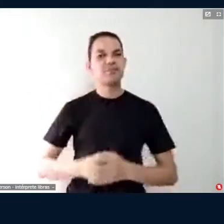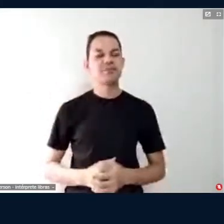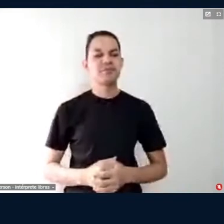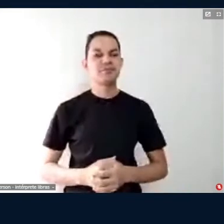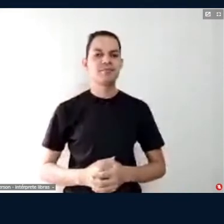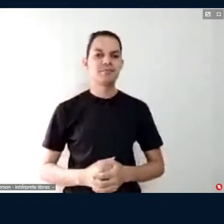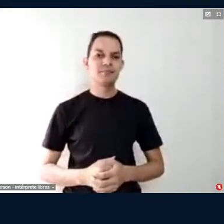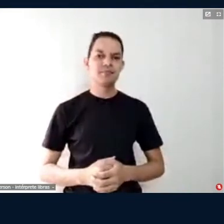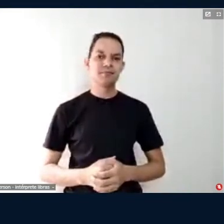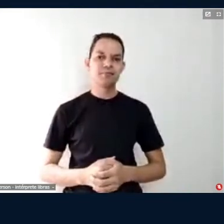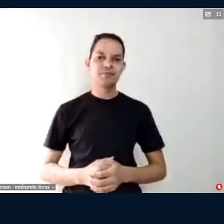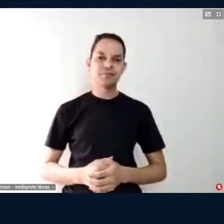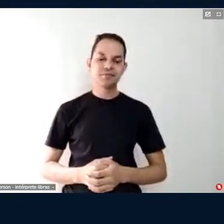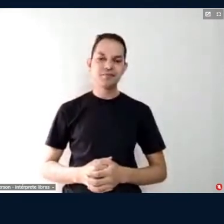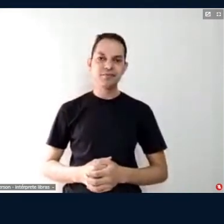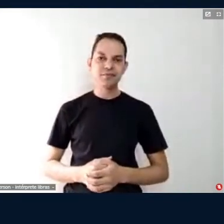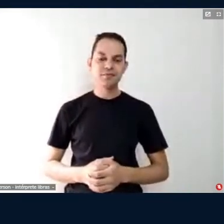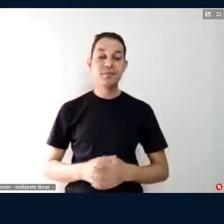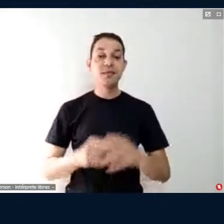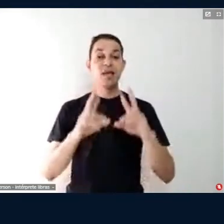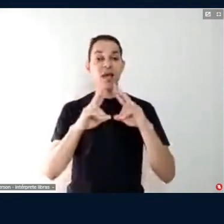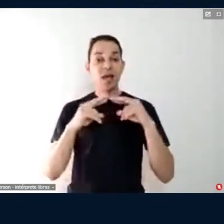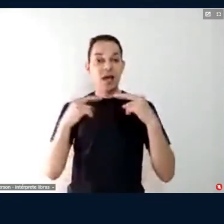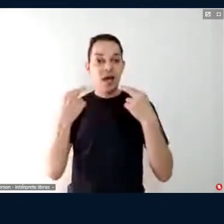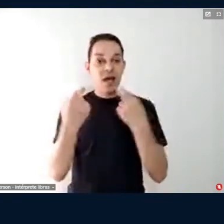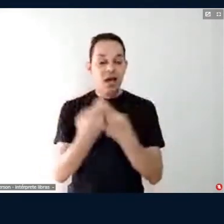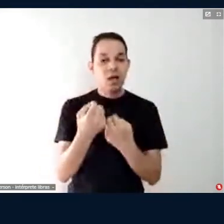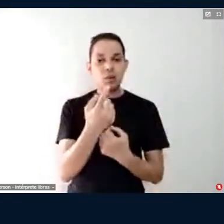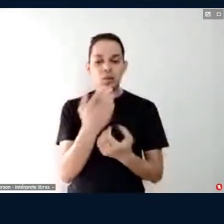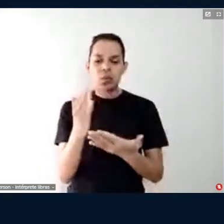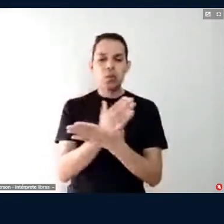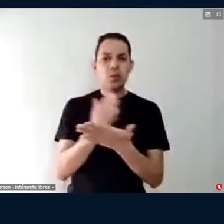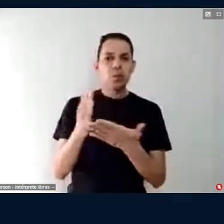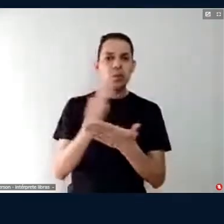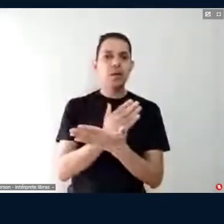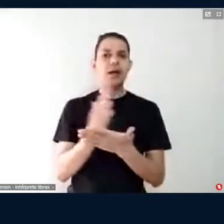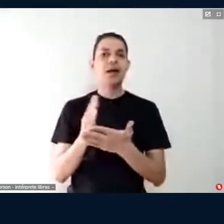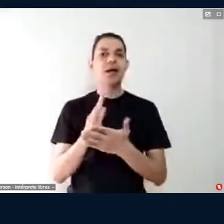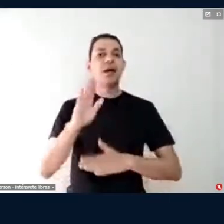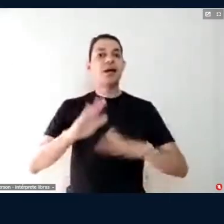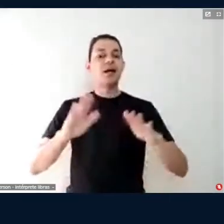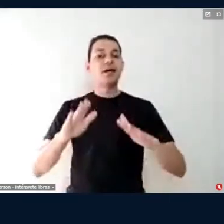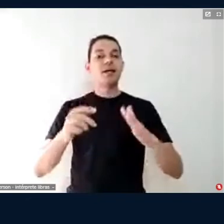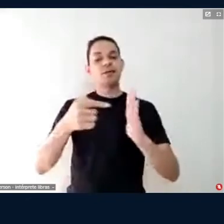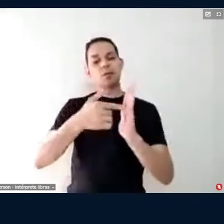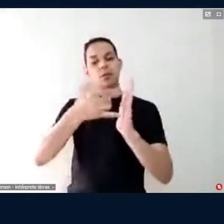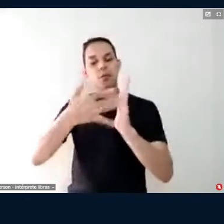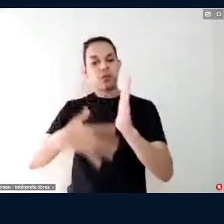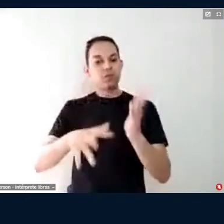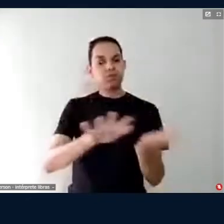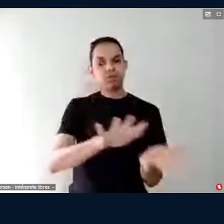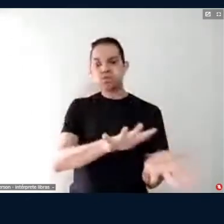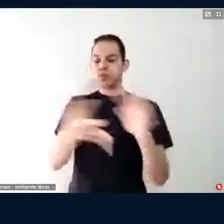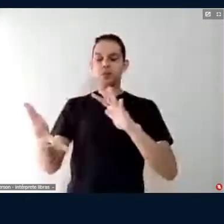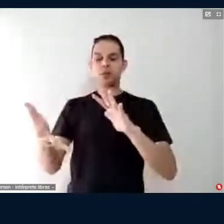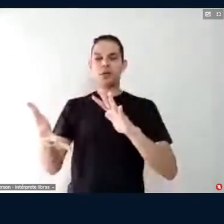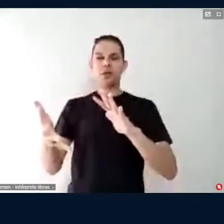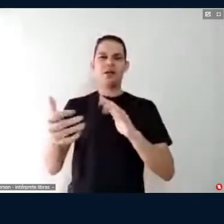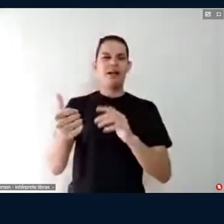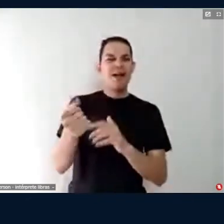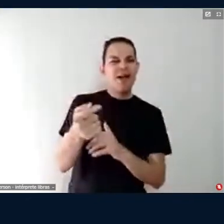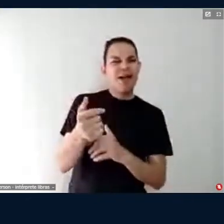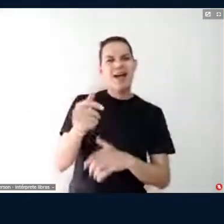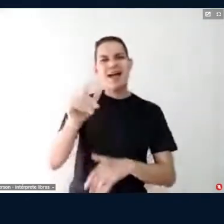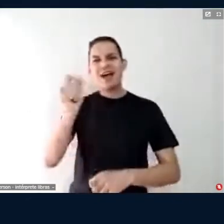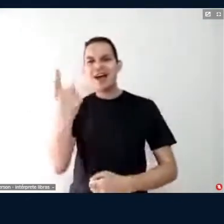Em pouquíssimas sessões há algum lapso ou passagem brusca entre sessões. O que eu deixei